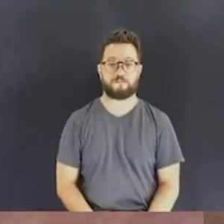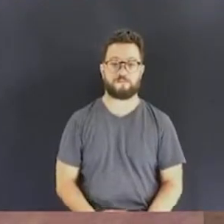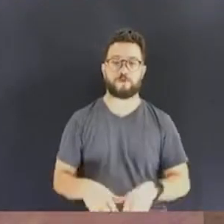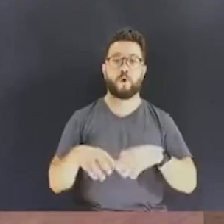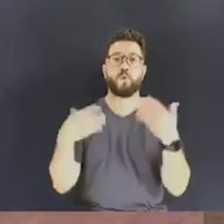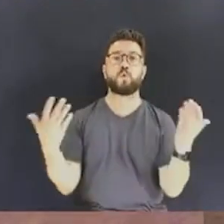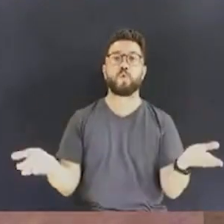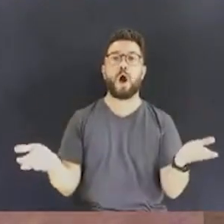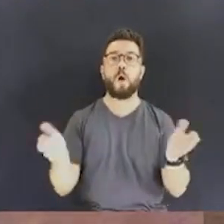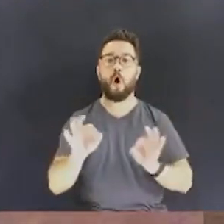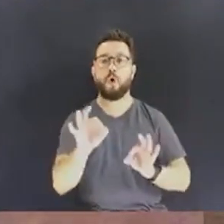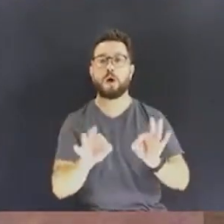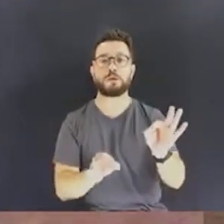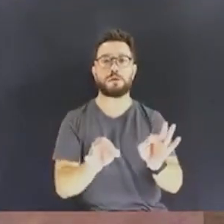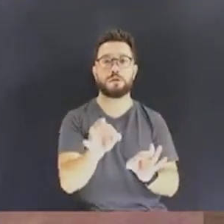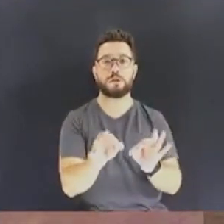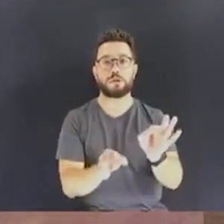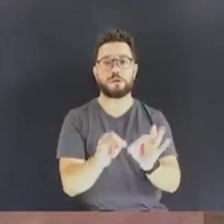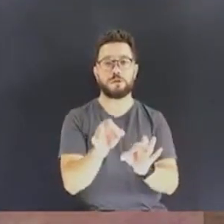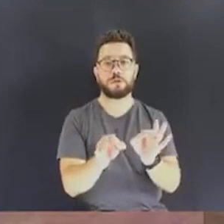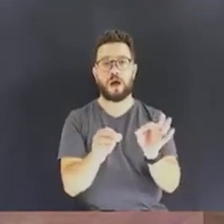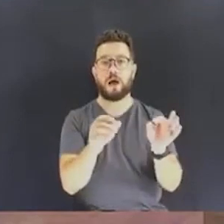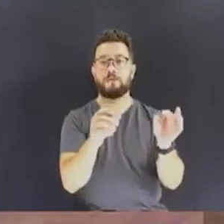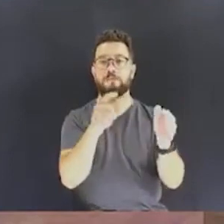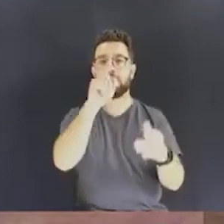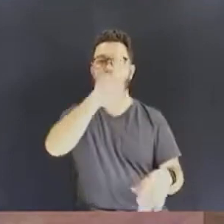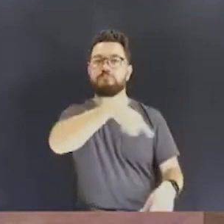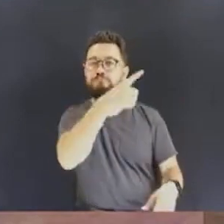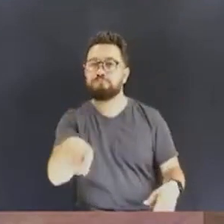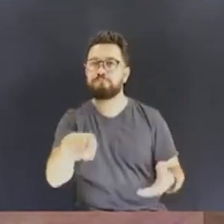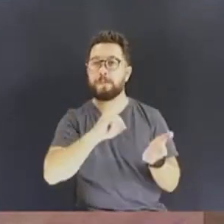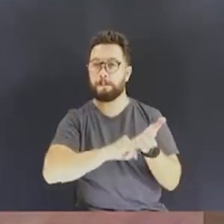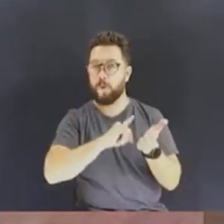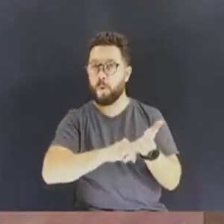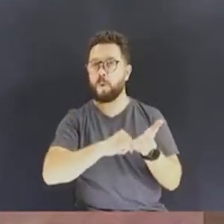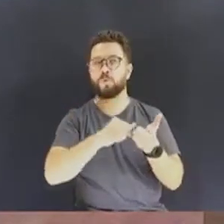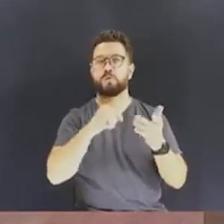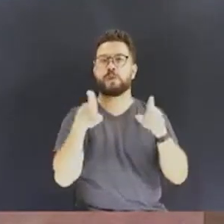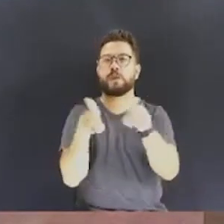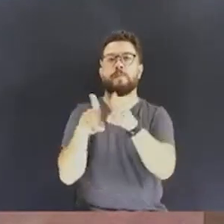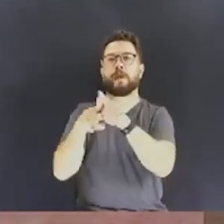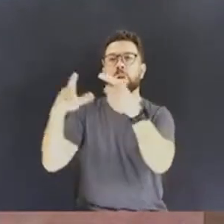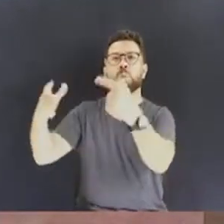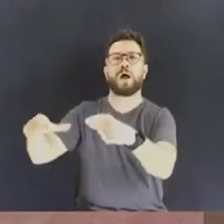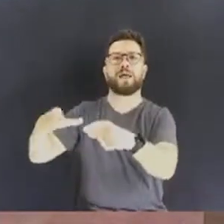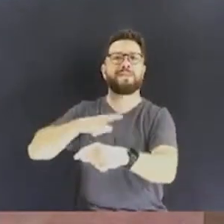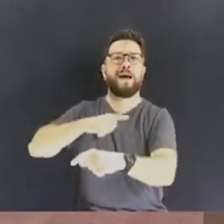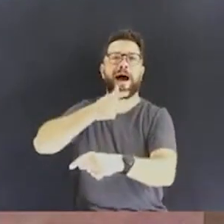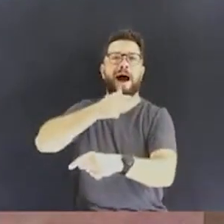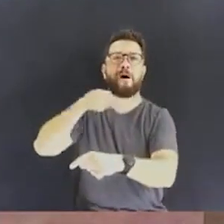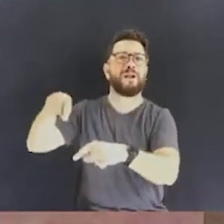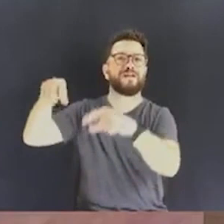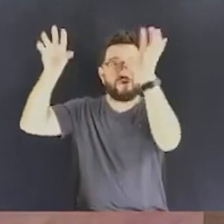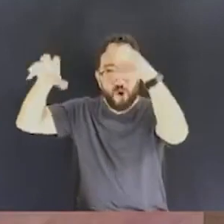de IPTU para áreas mais carentes, em especial também para as áreas que sofreram as enchentes? Essa é uma das perguntas.